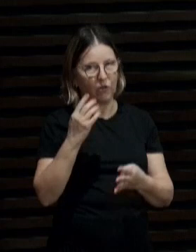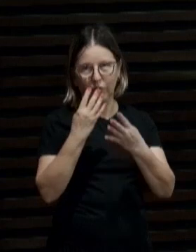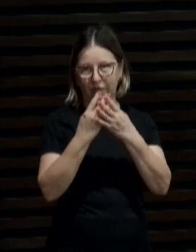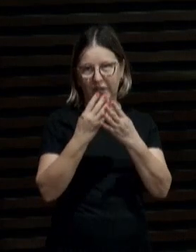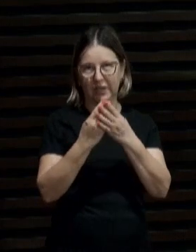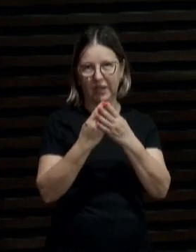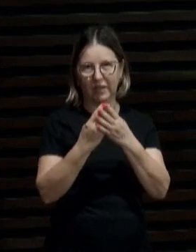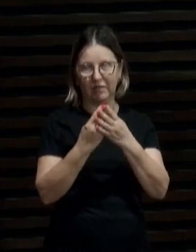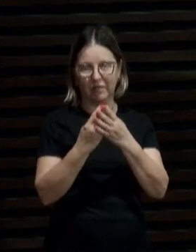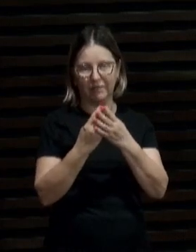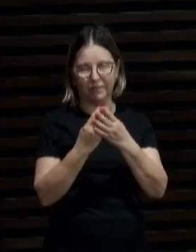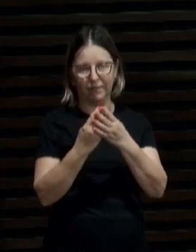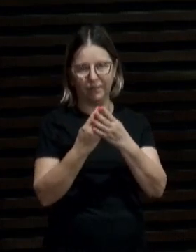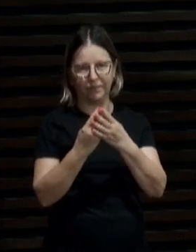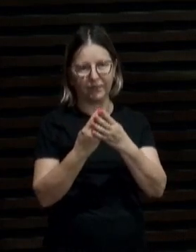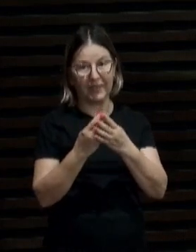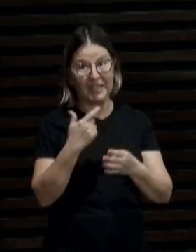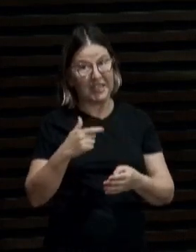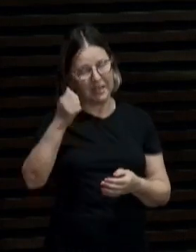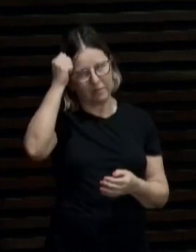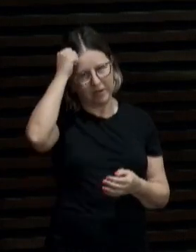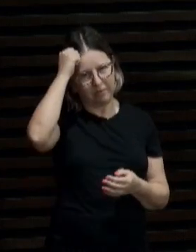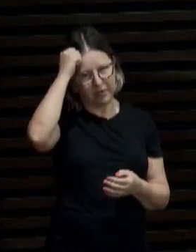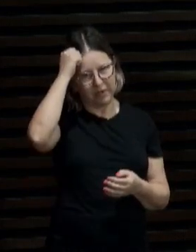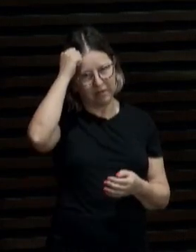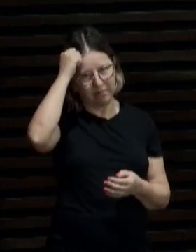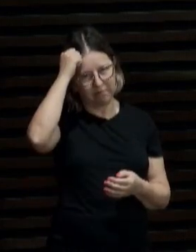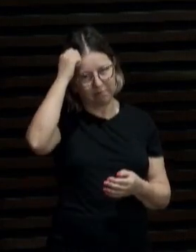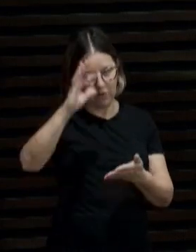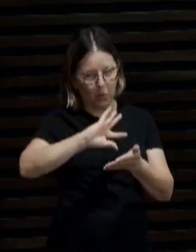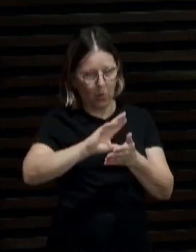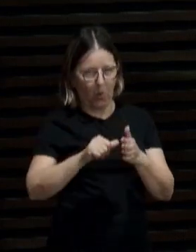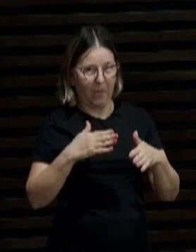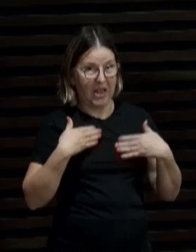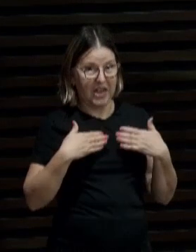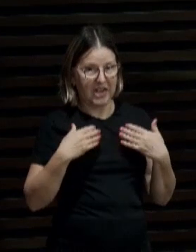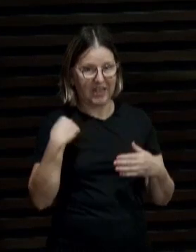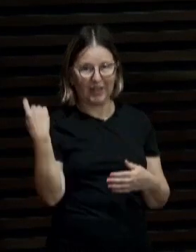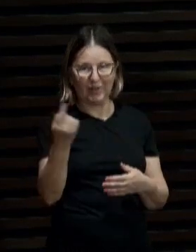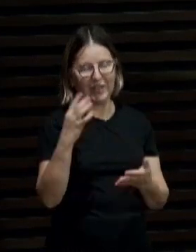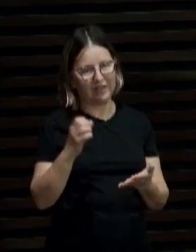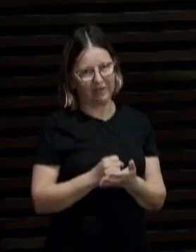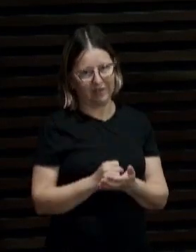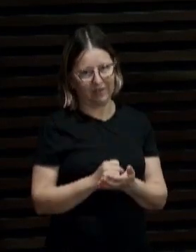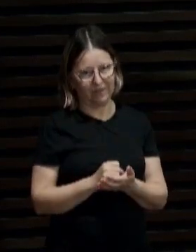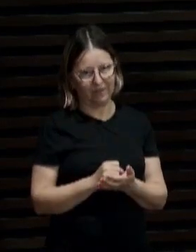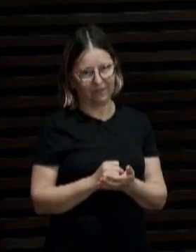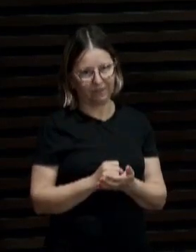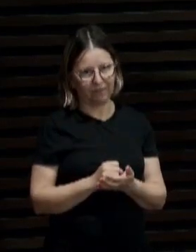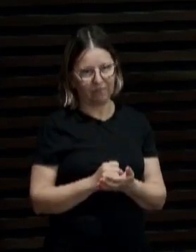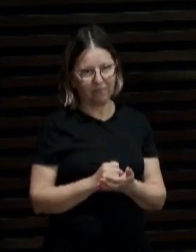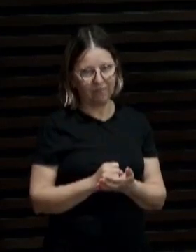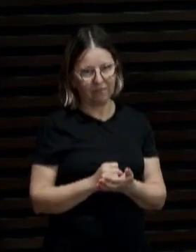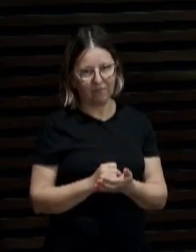não tratados e sem arrependimento, eles tendem a minar a alegria da nossa salvação e, por conseguinte, levam ao abandono do